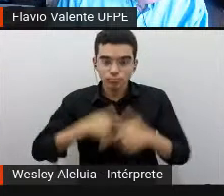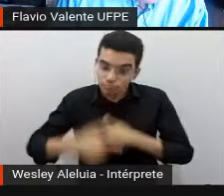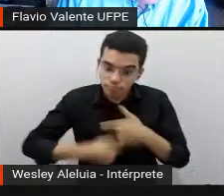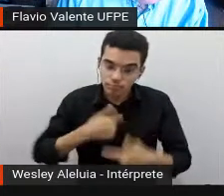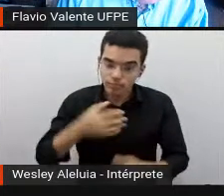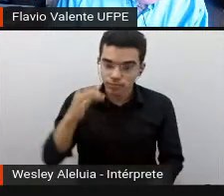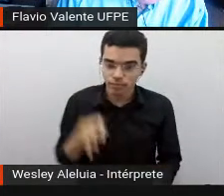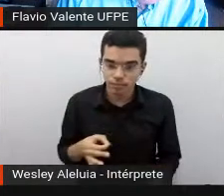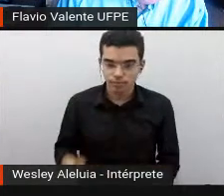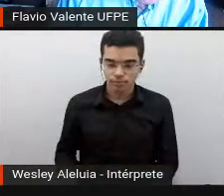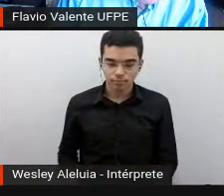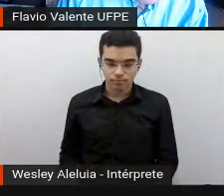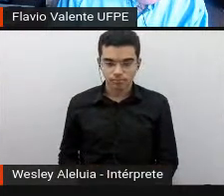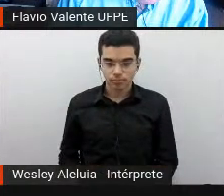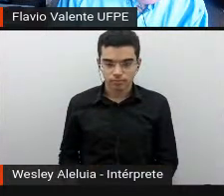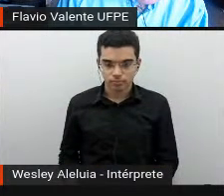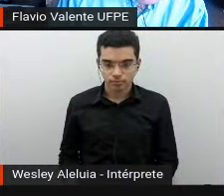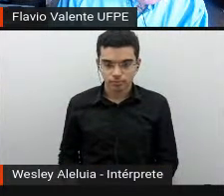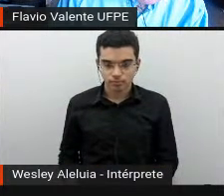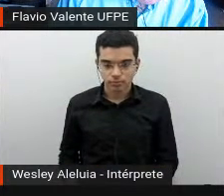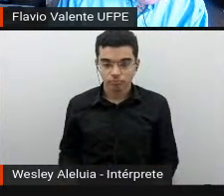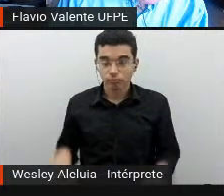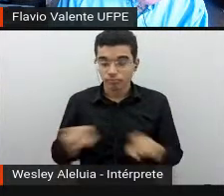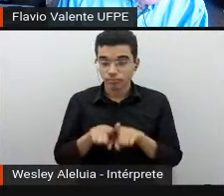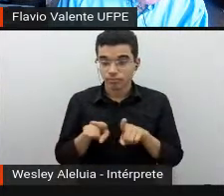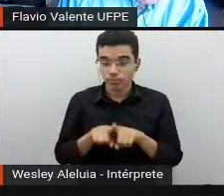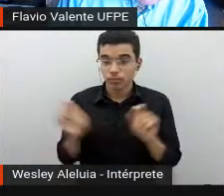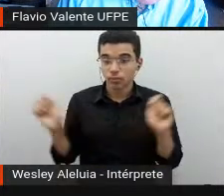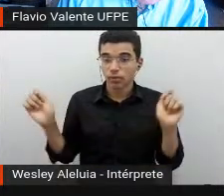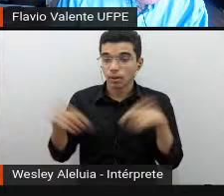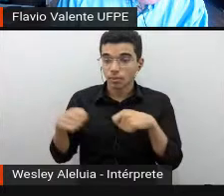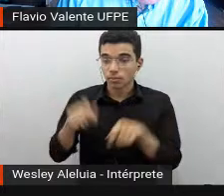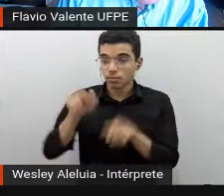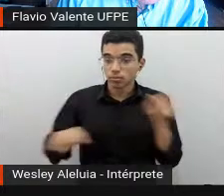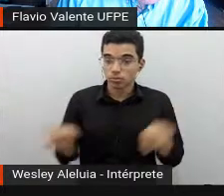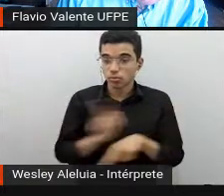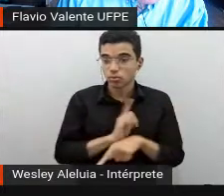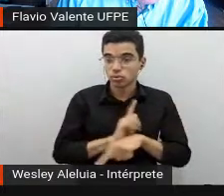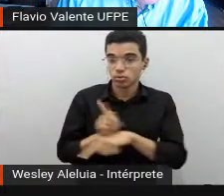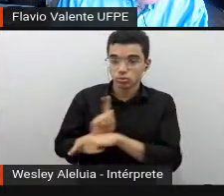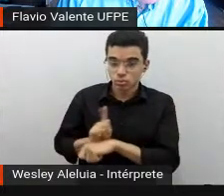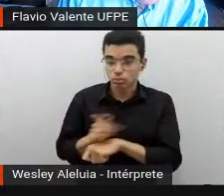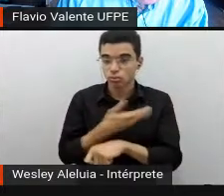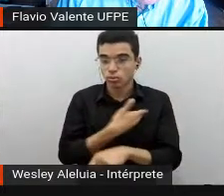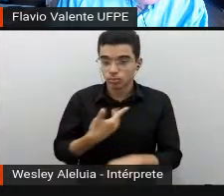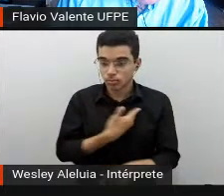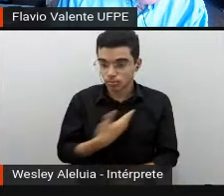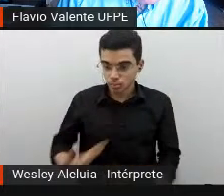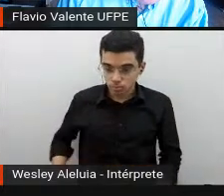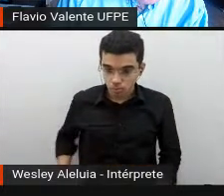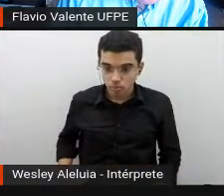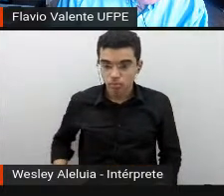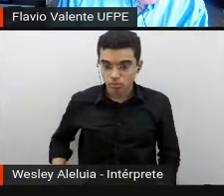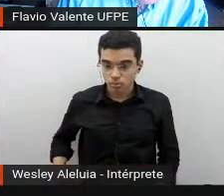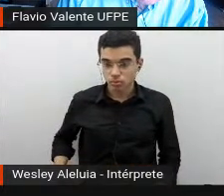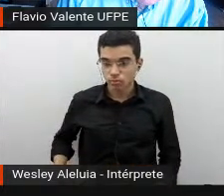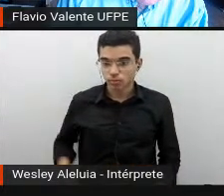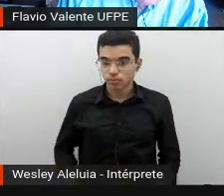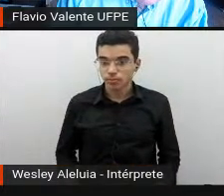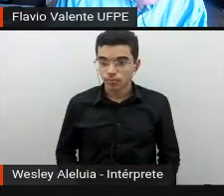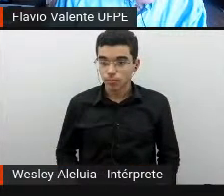A capacitação dos gestores e servidores públicos acerca das obrigações que lhes cabem enquanto agente de Estado frente à realização dos direitos